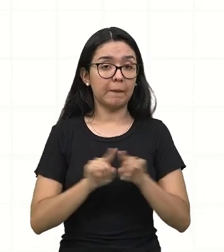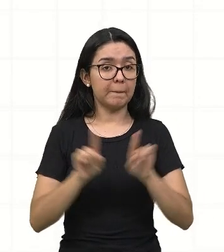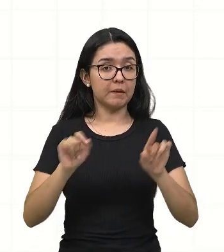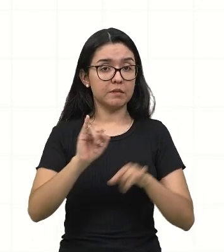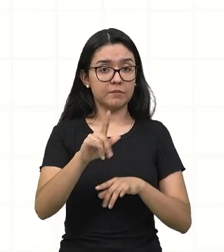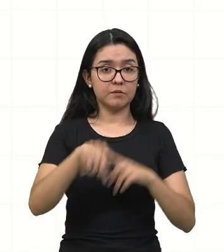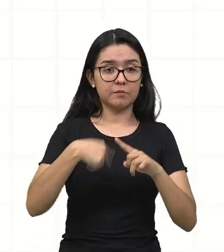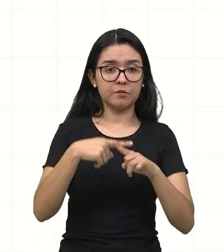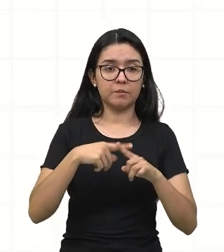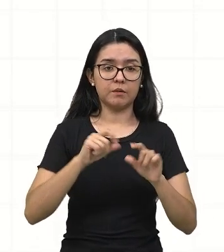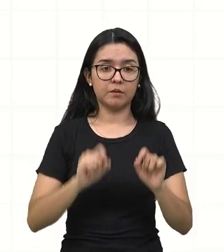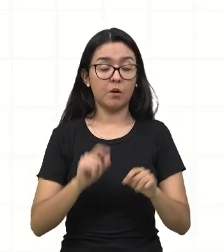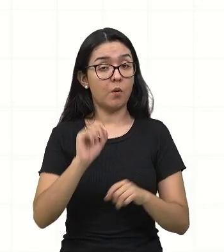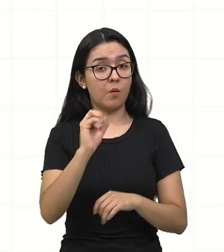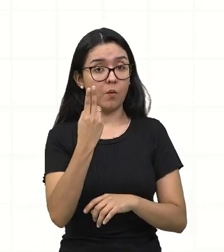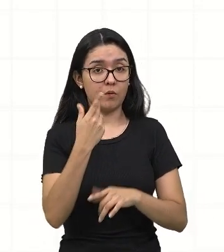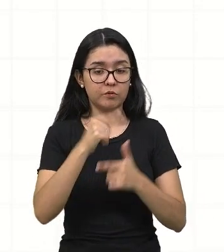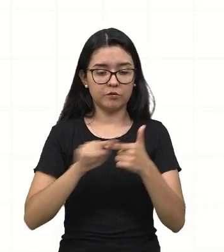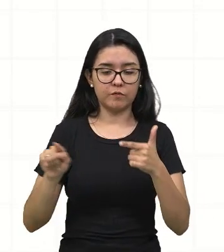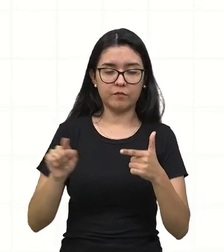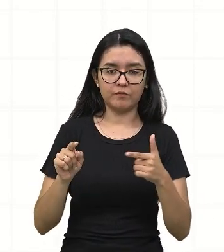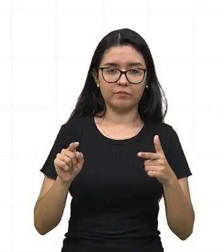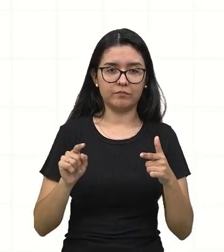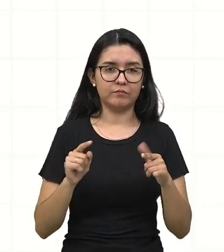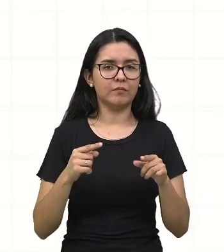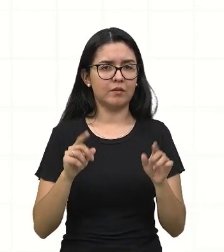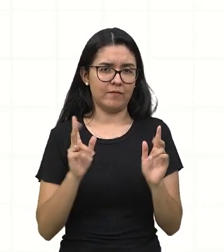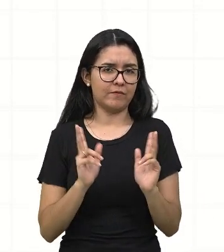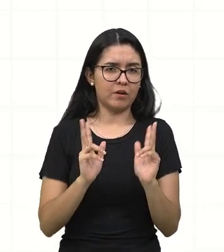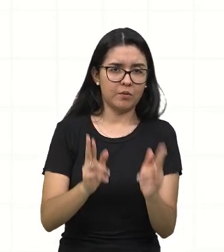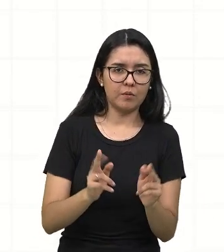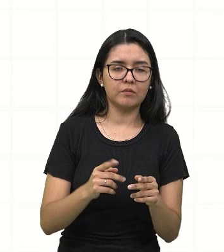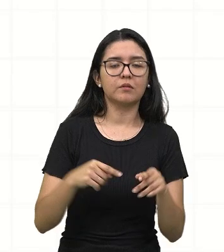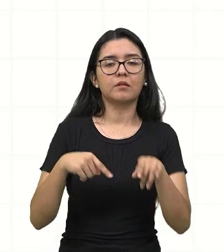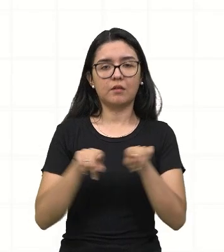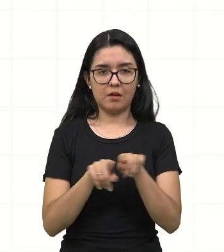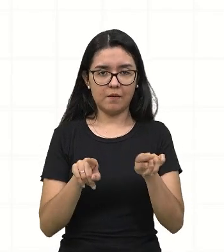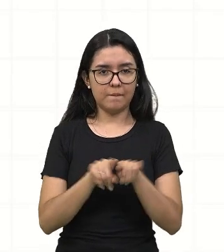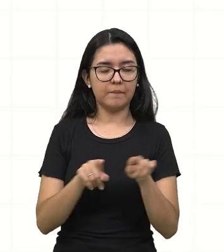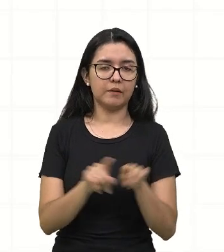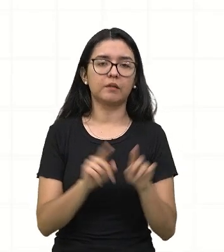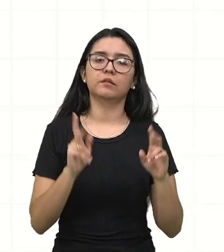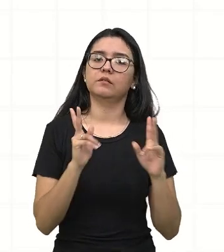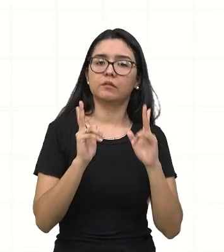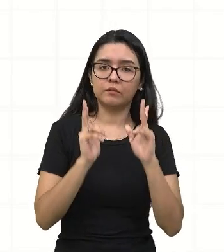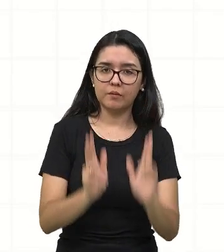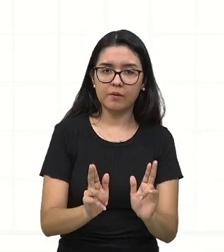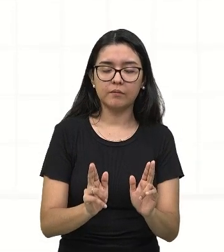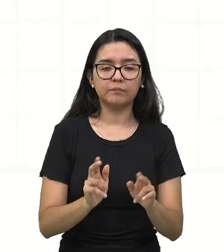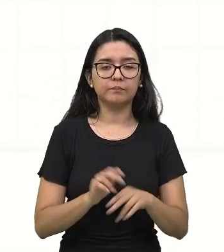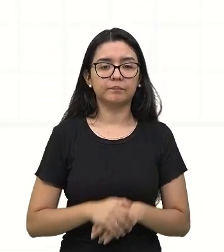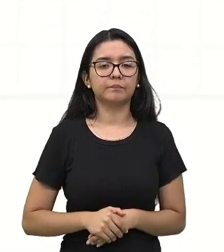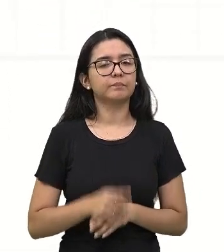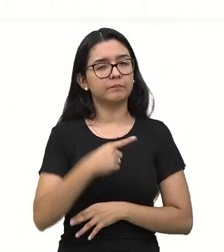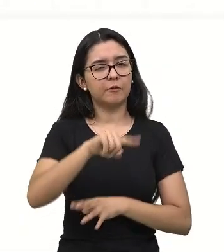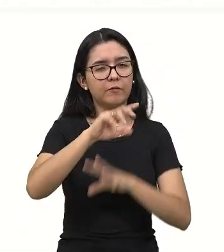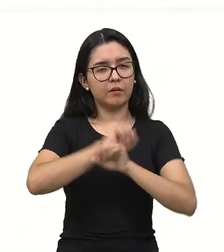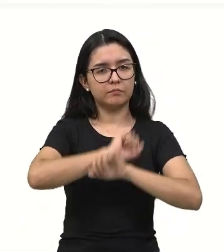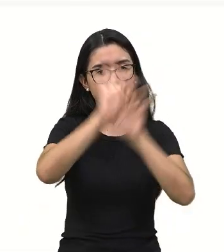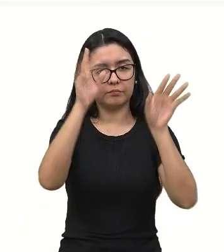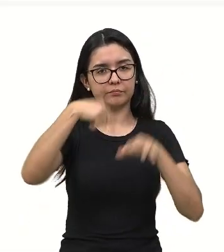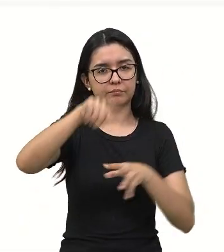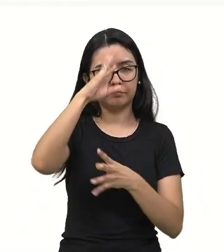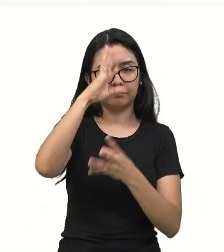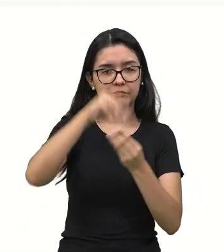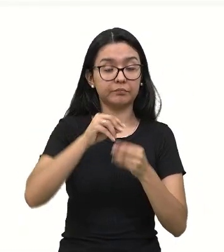multiplicar ou dividir, vai acontecer a mesma coisa? Vai também acontecer a mesma coisa. Só para ficar bem claro, vamos